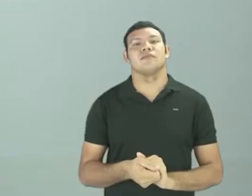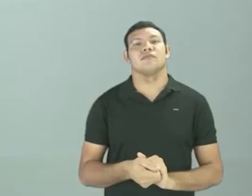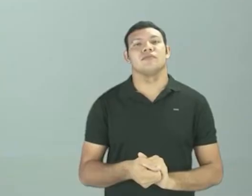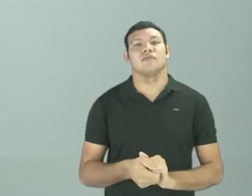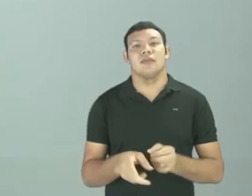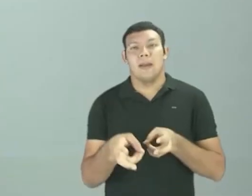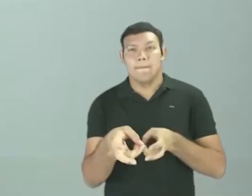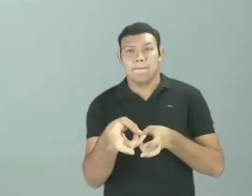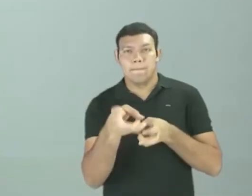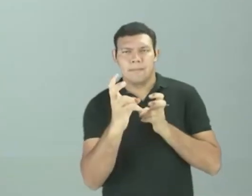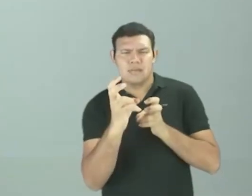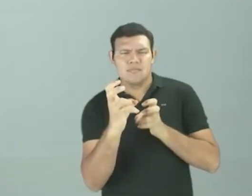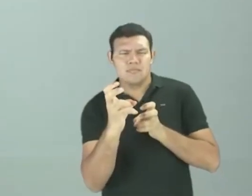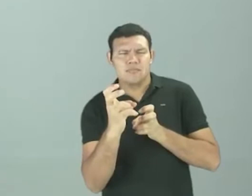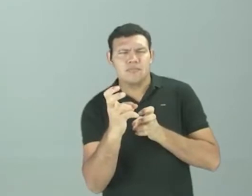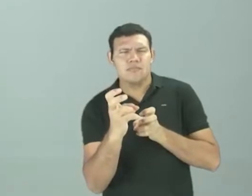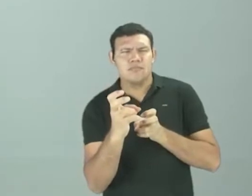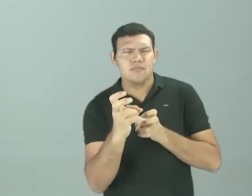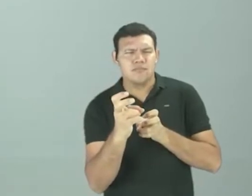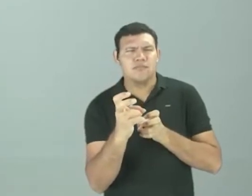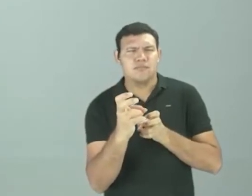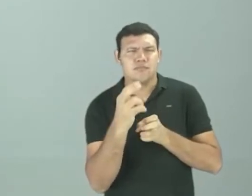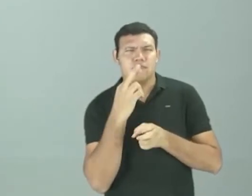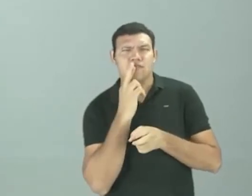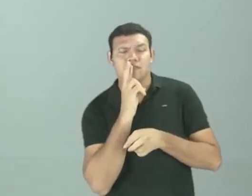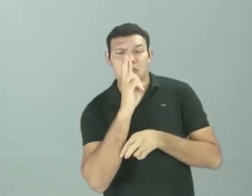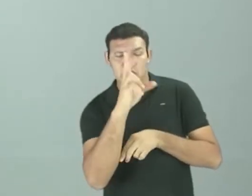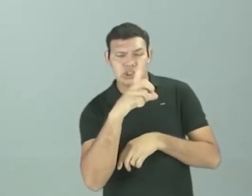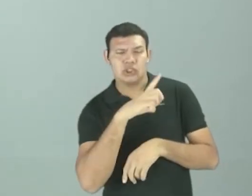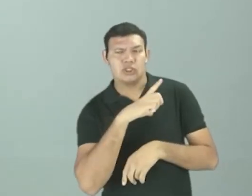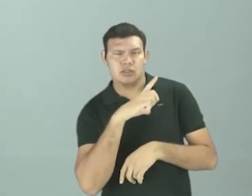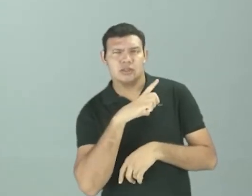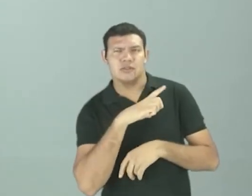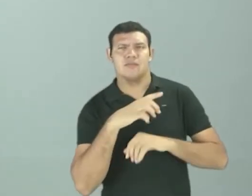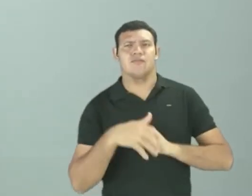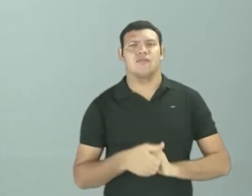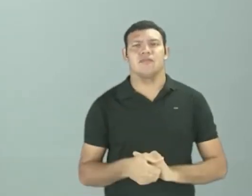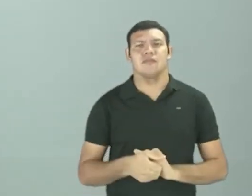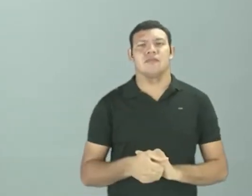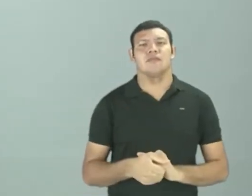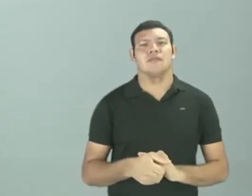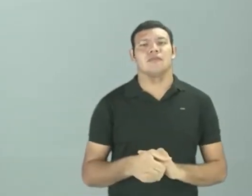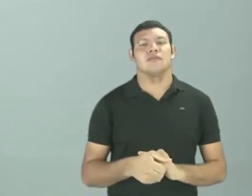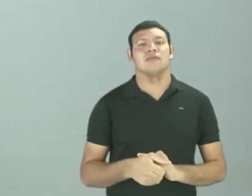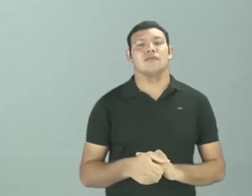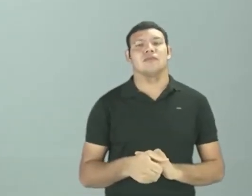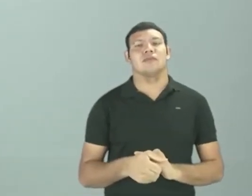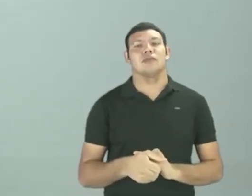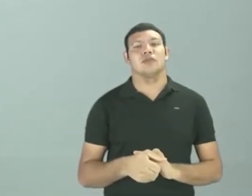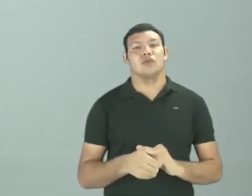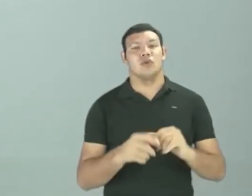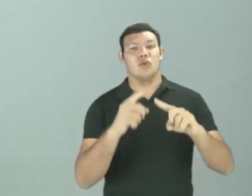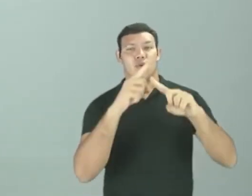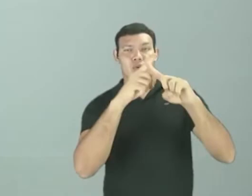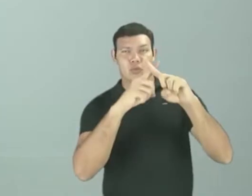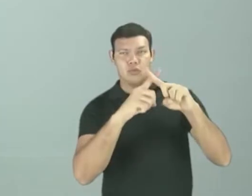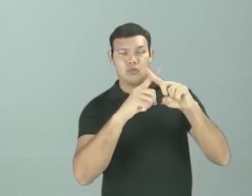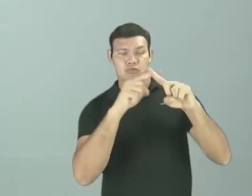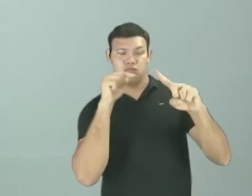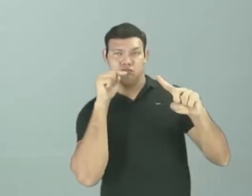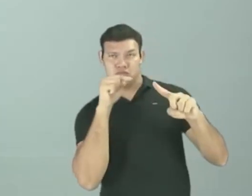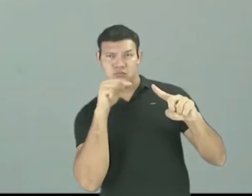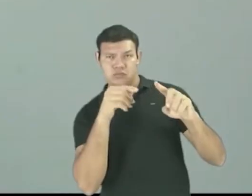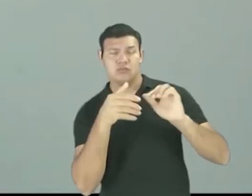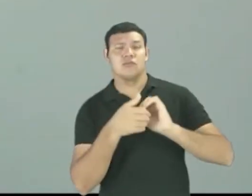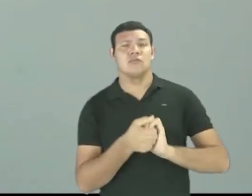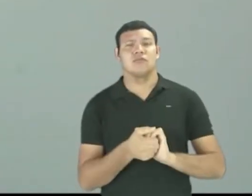quando você obtiver o resultado dessa variável dada dentro do polinômio,